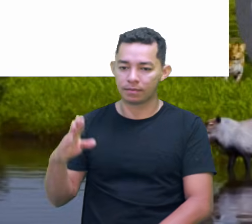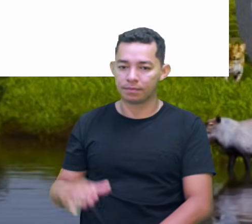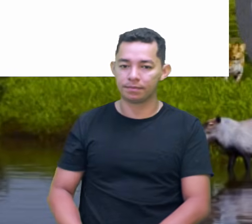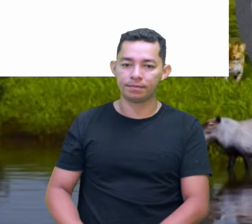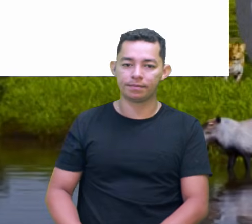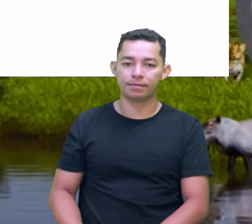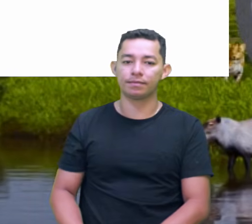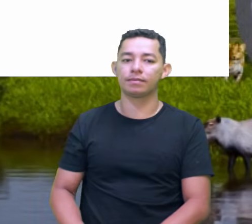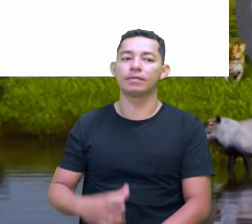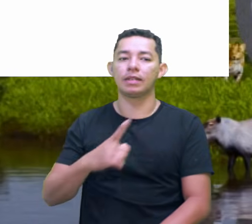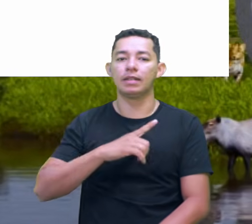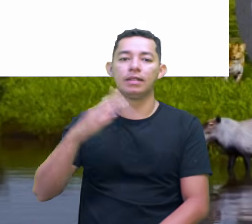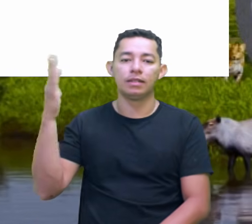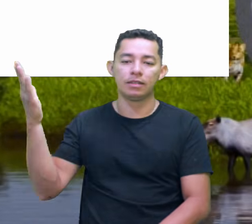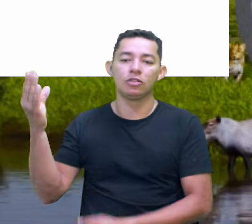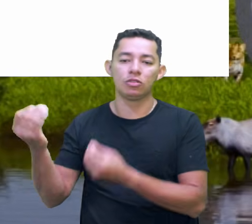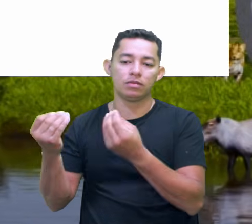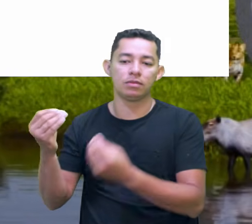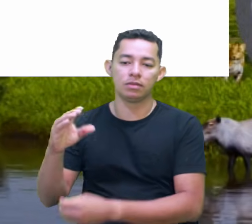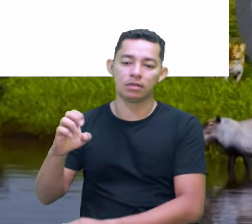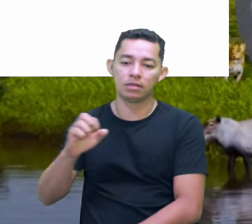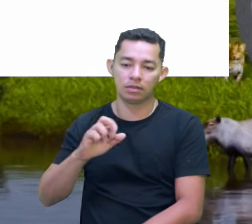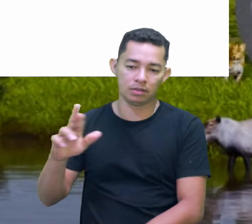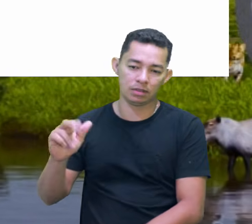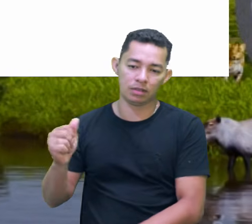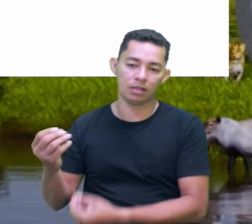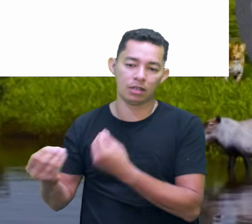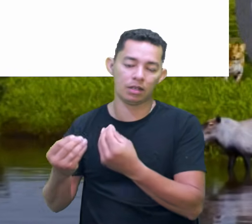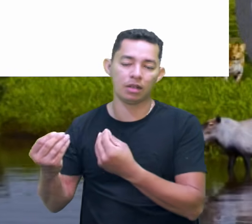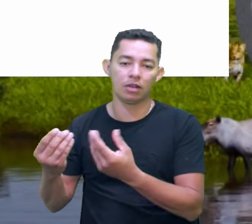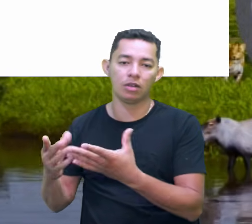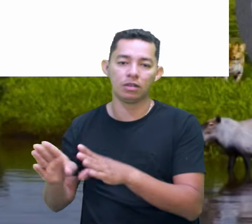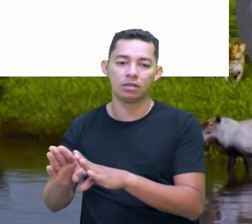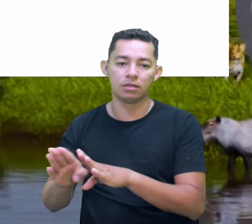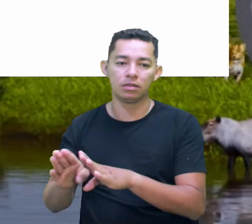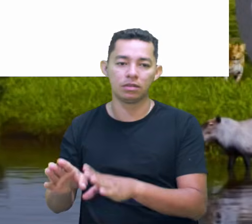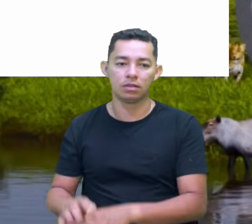cenários tanto de cerrado como cenários muito